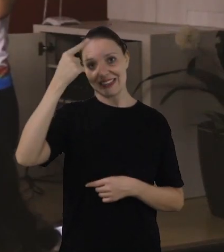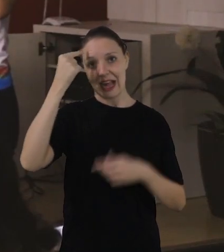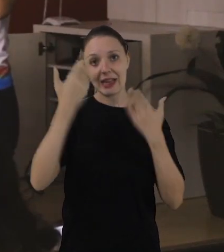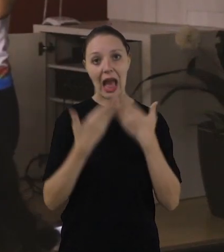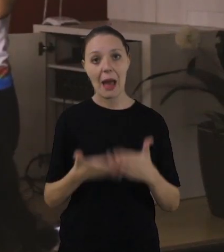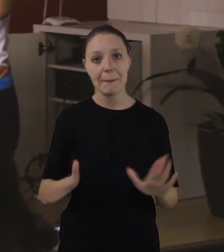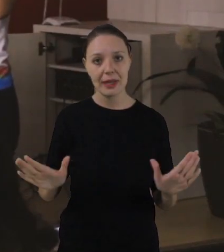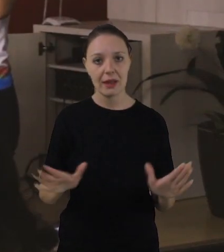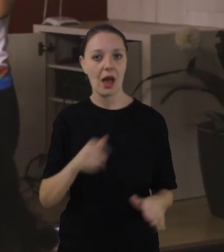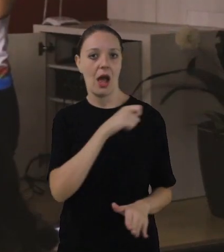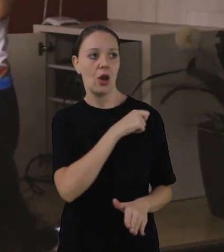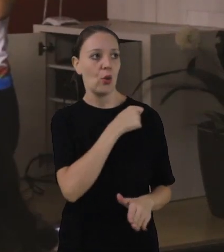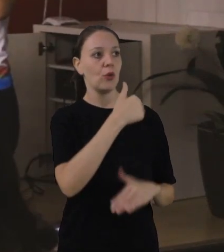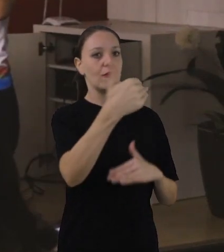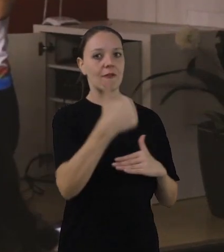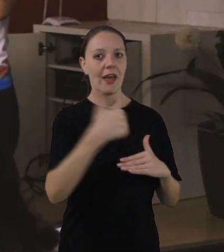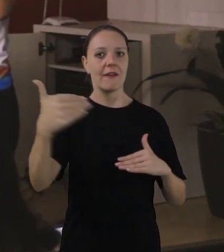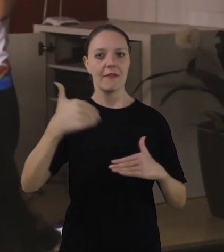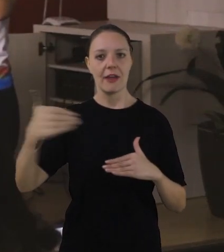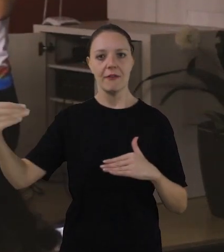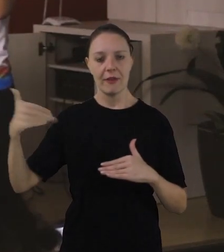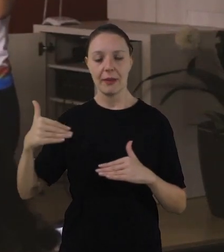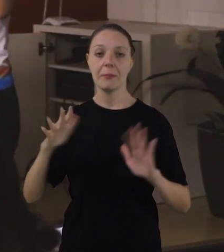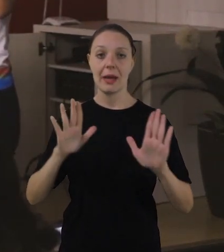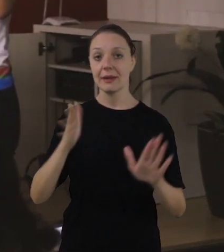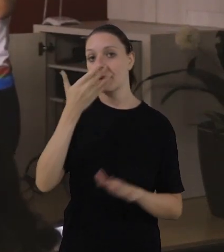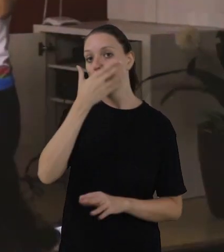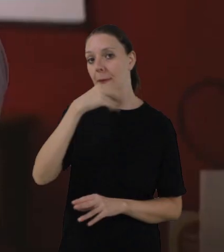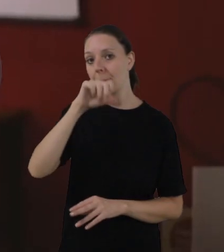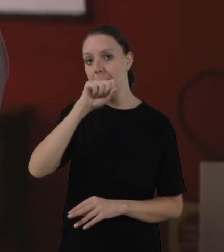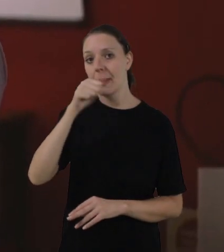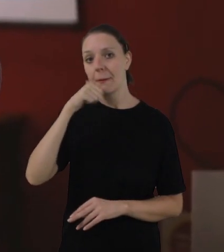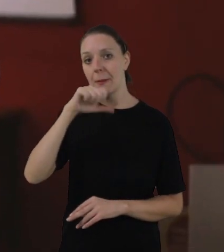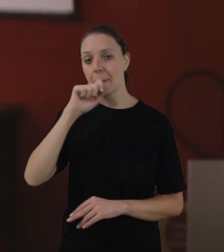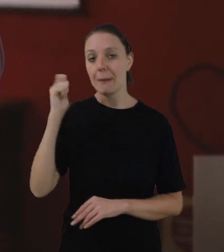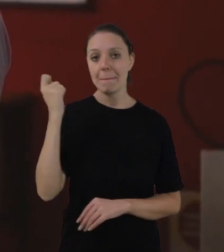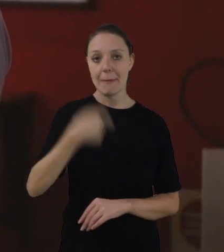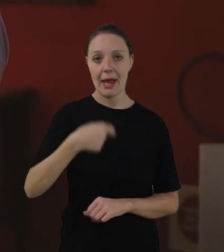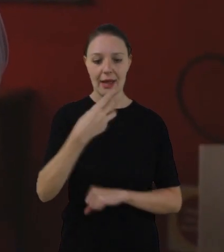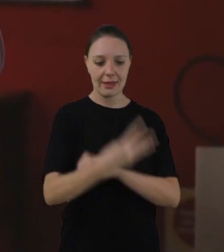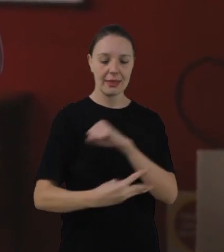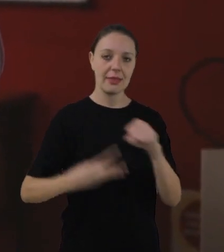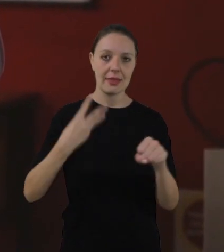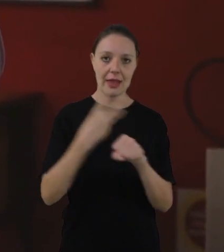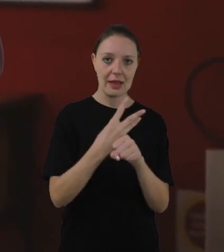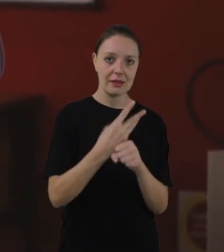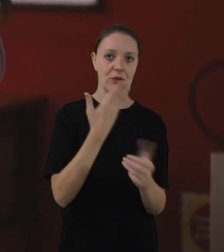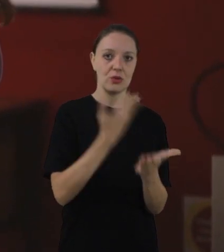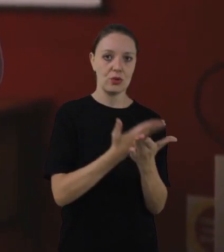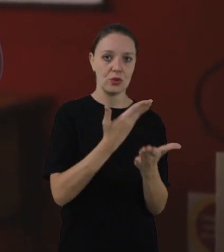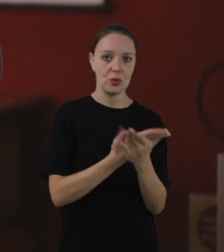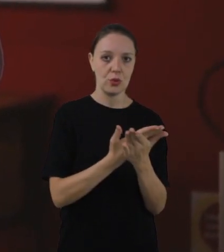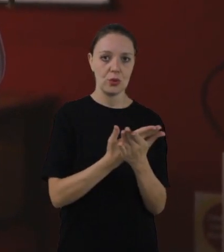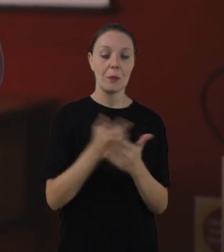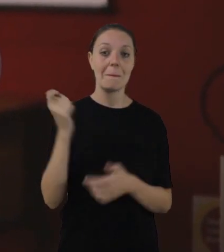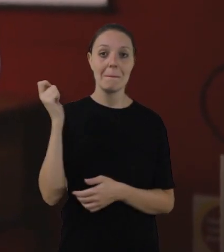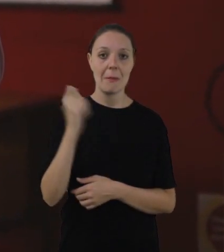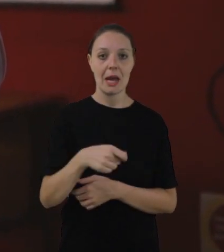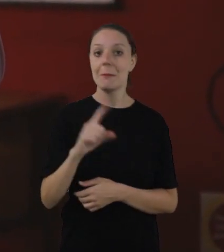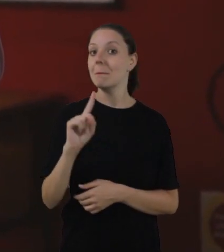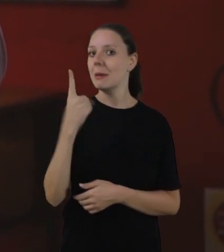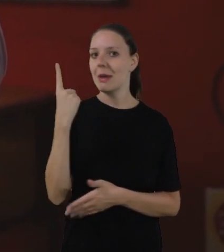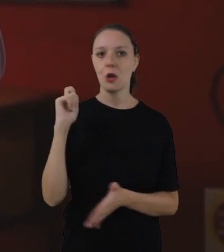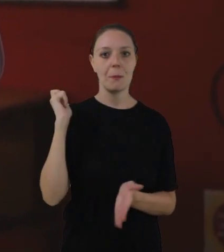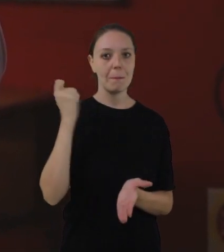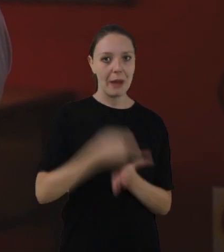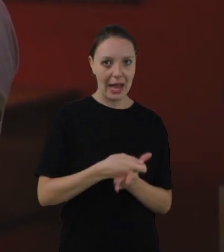nessa universidade, os pais tinham que pagar, eram 3 anos de estudo. Os pais tinham que pagar antecipadamente esses 3